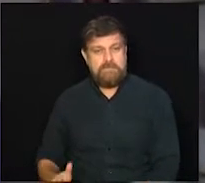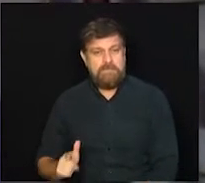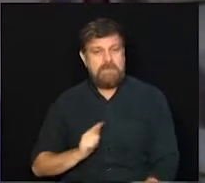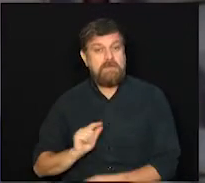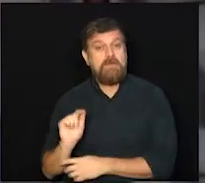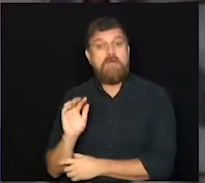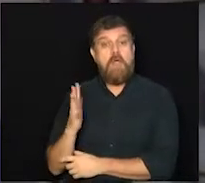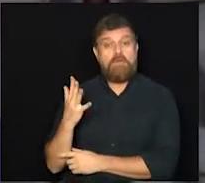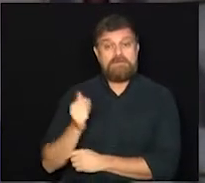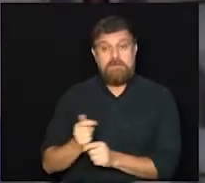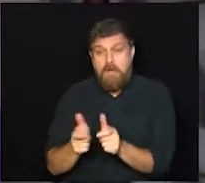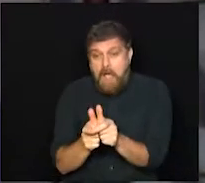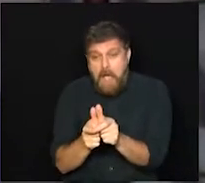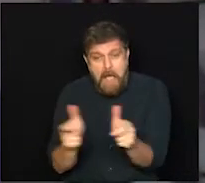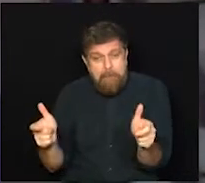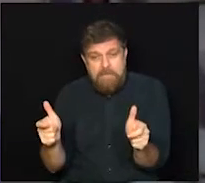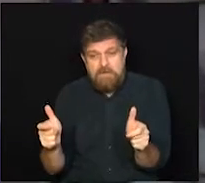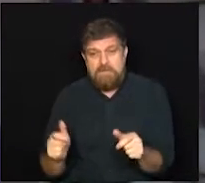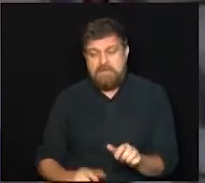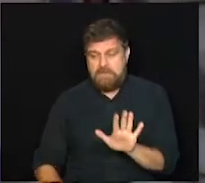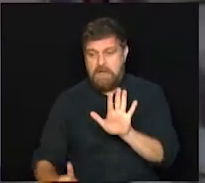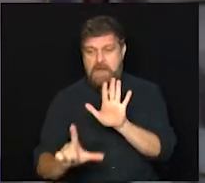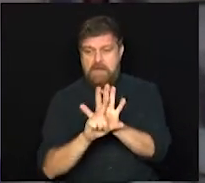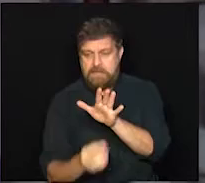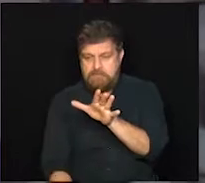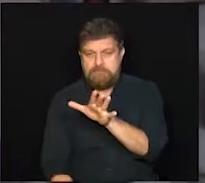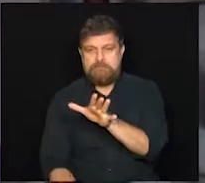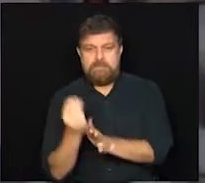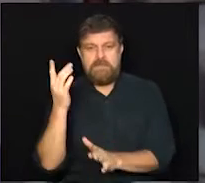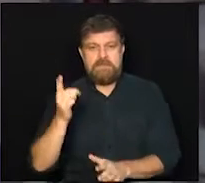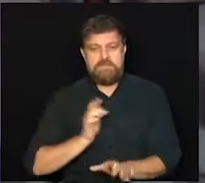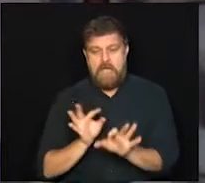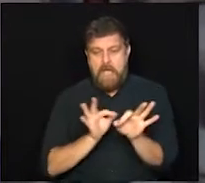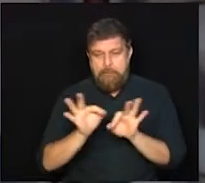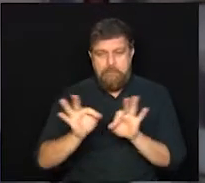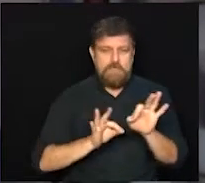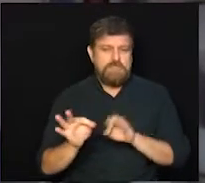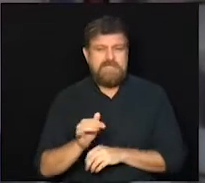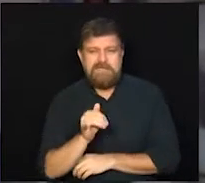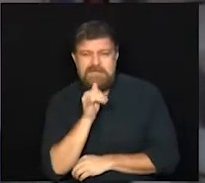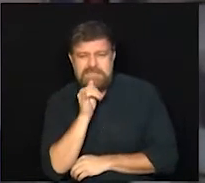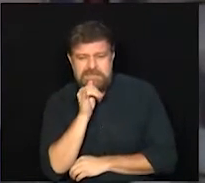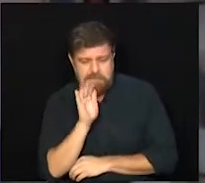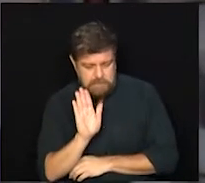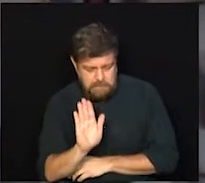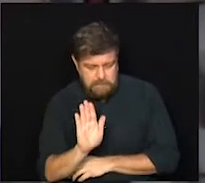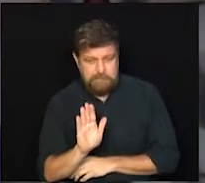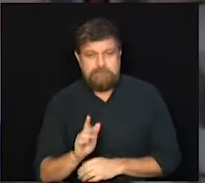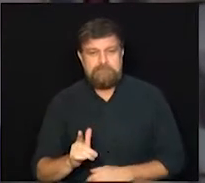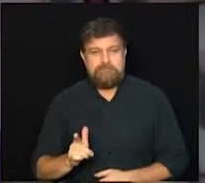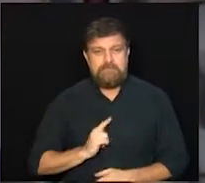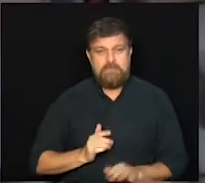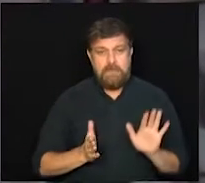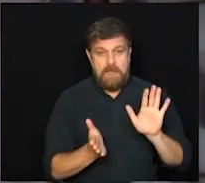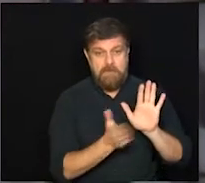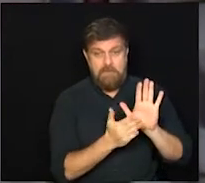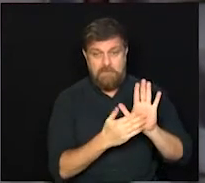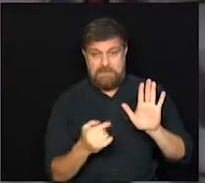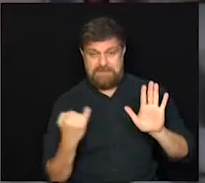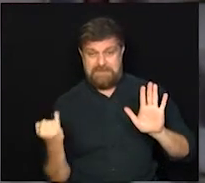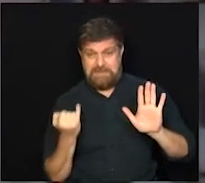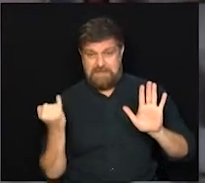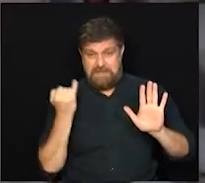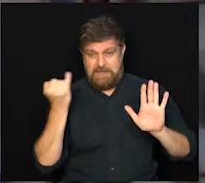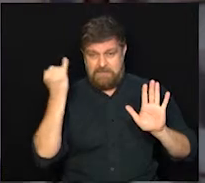e a maioria dos projetos viraram leis, porque muitos deles tinham que virar projetos. Por exemplo, uma proposta importante que